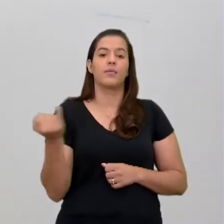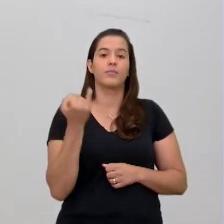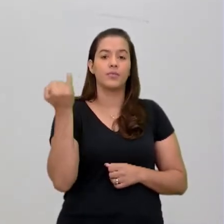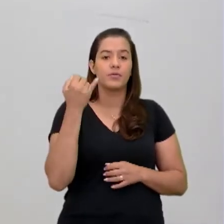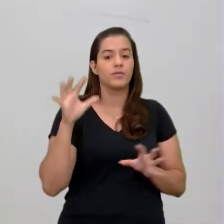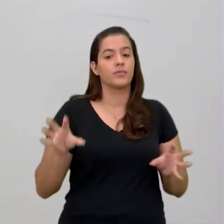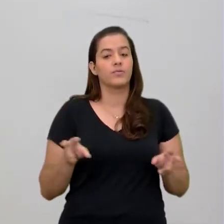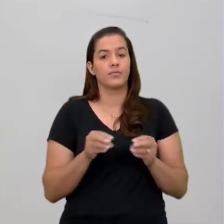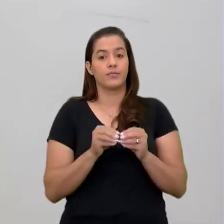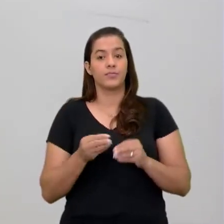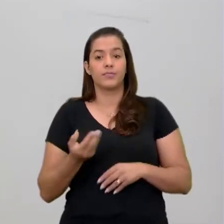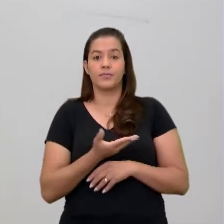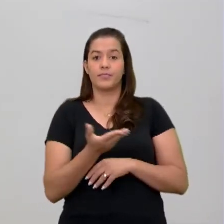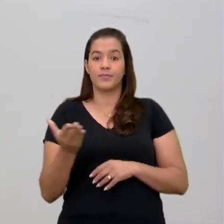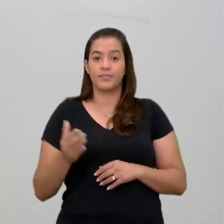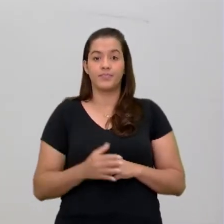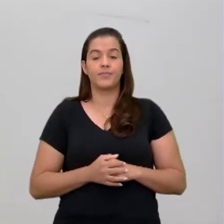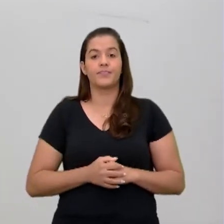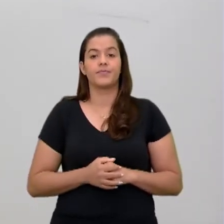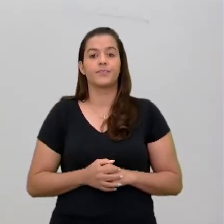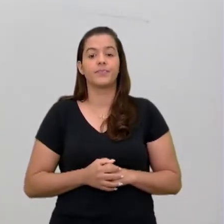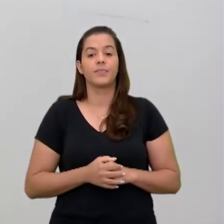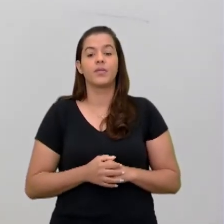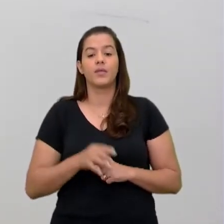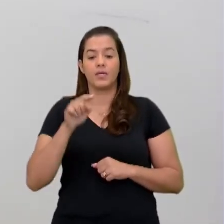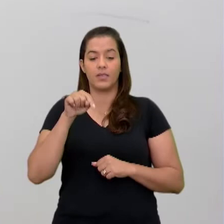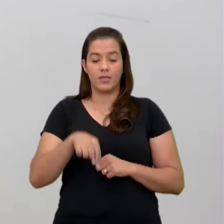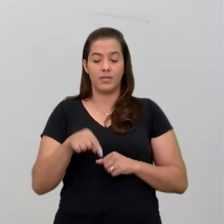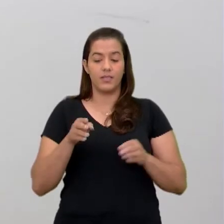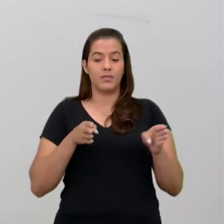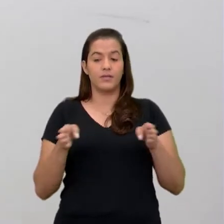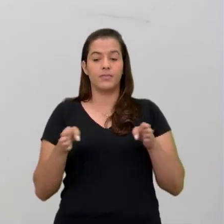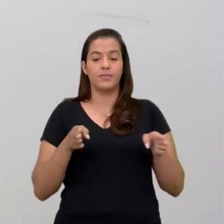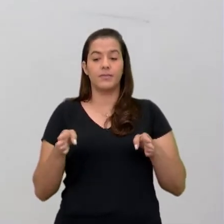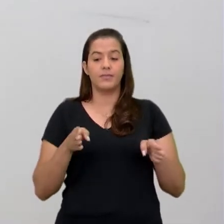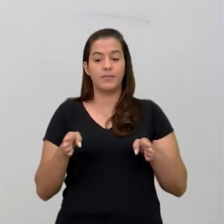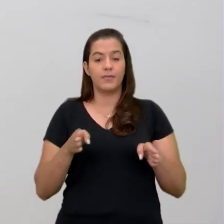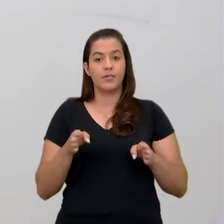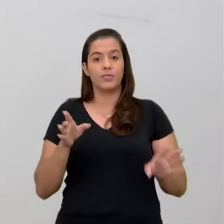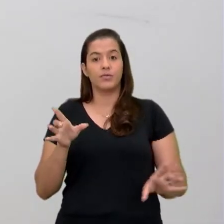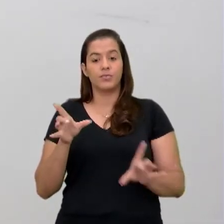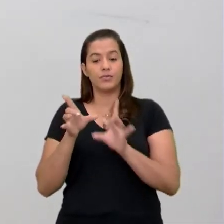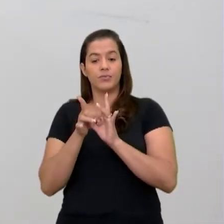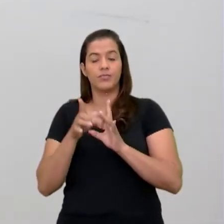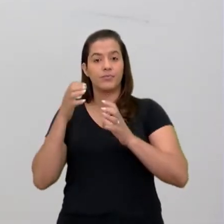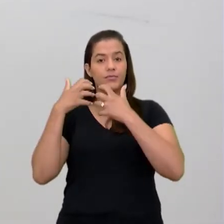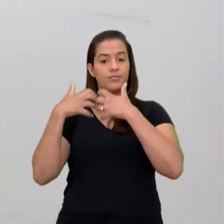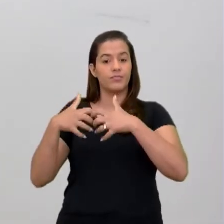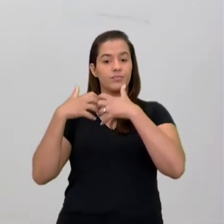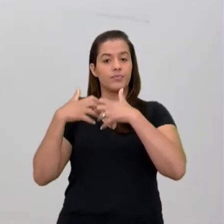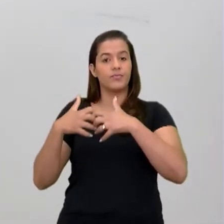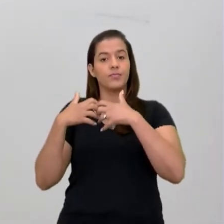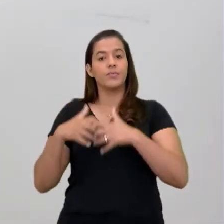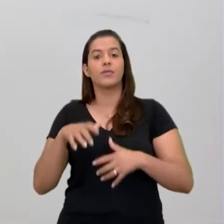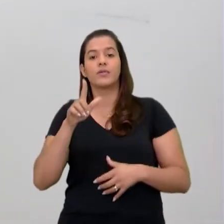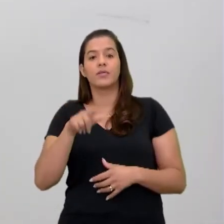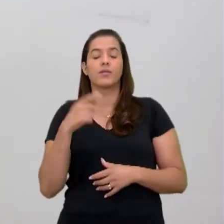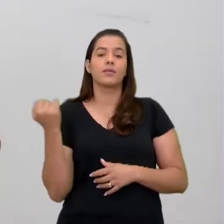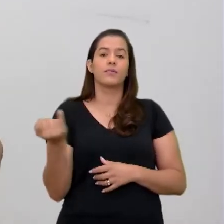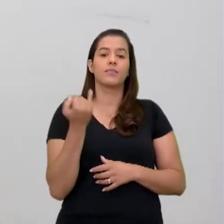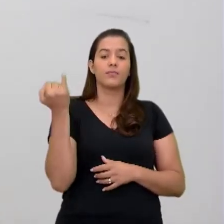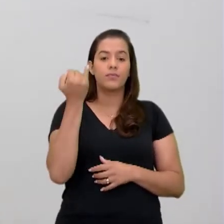fundamental. E, inclusive, gente, nesse período de alta conectividade, aonde você tem que ser